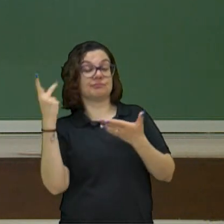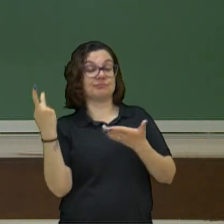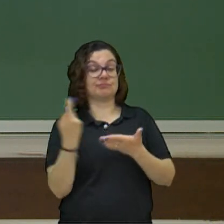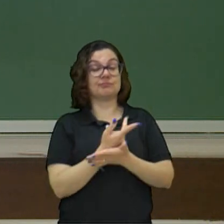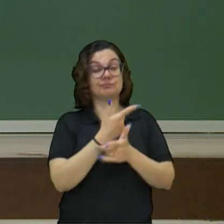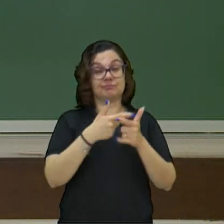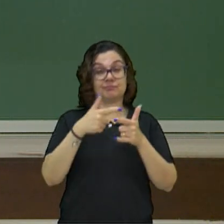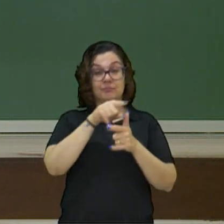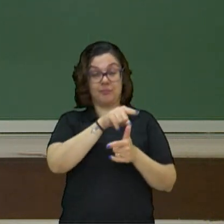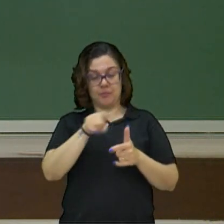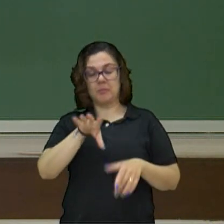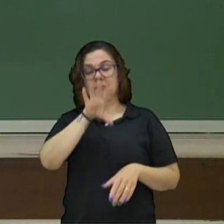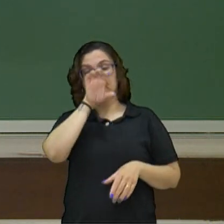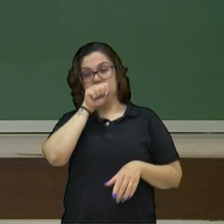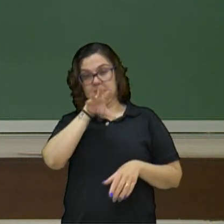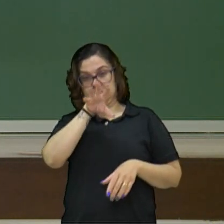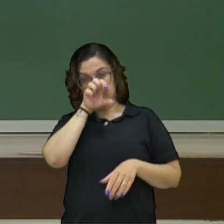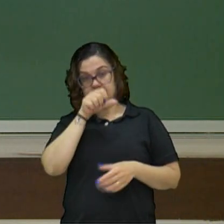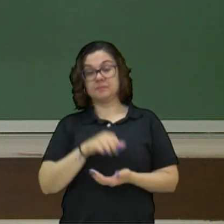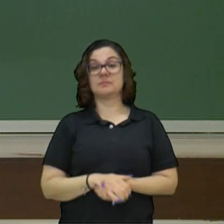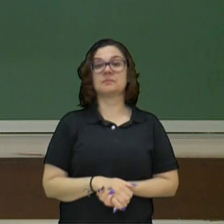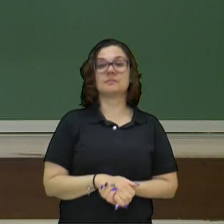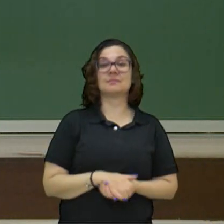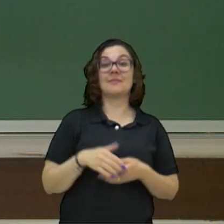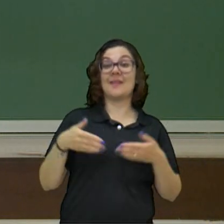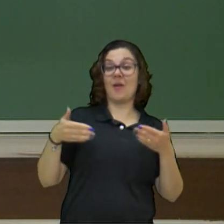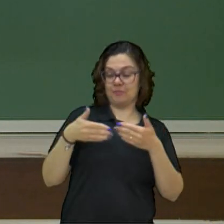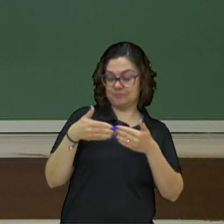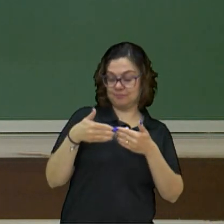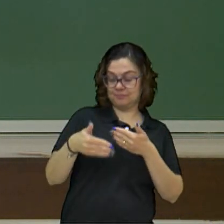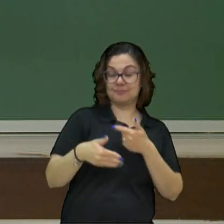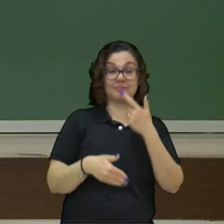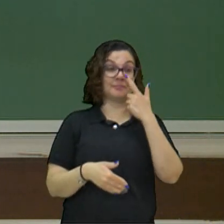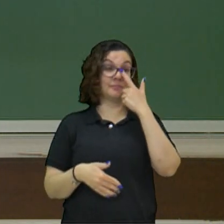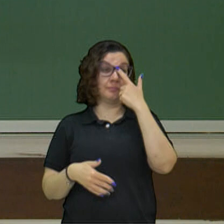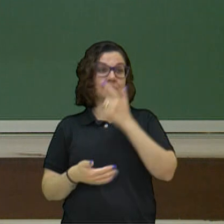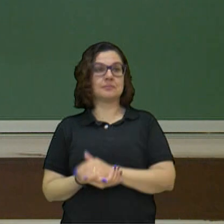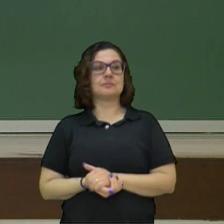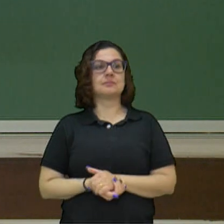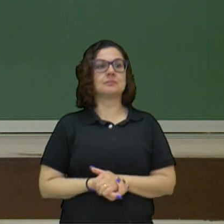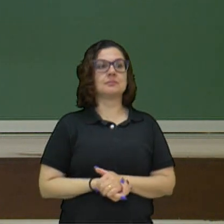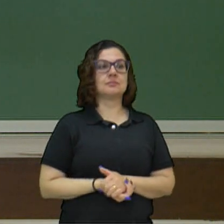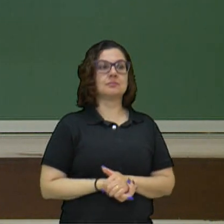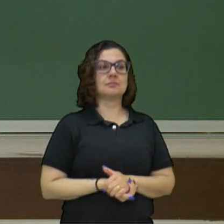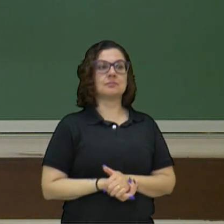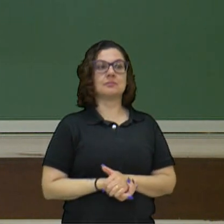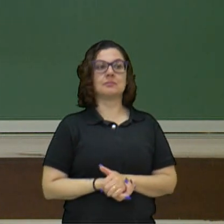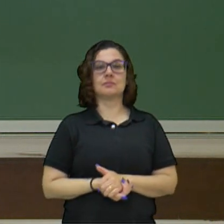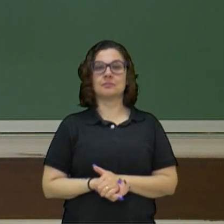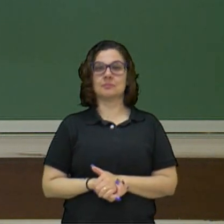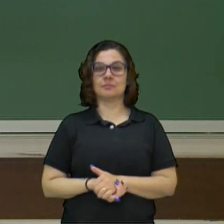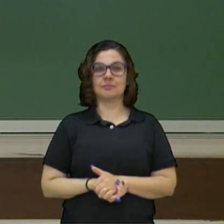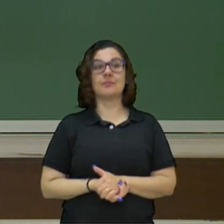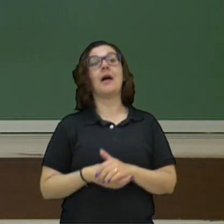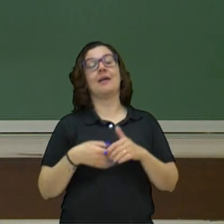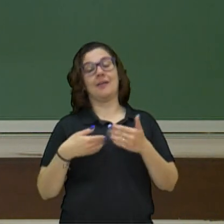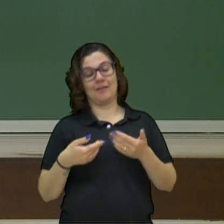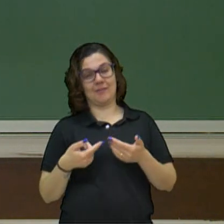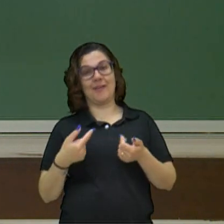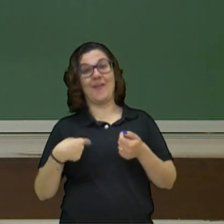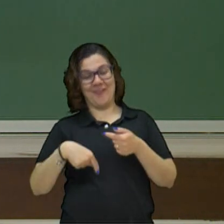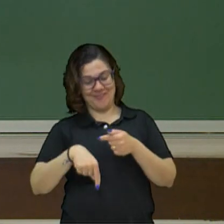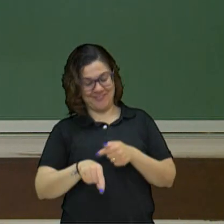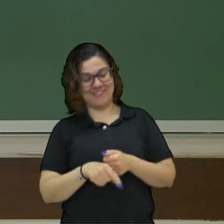esses graves problemas respiratórias então vamos em frente não foi